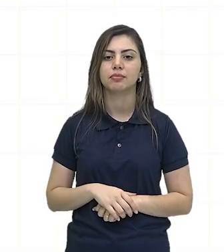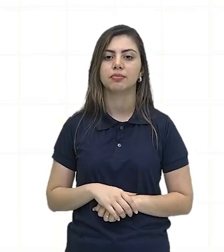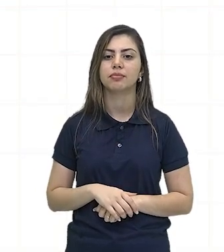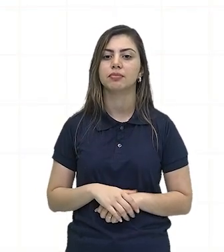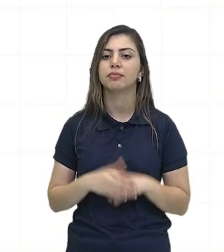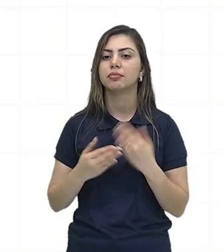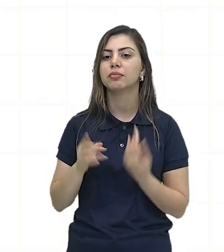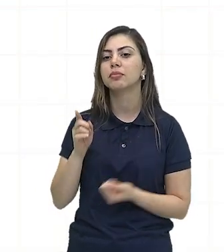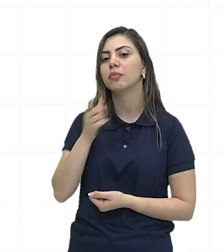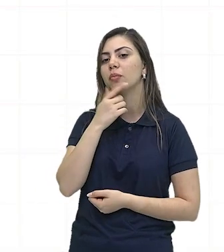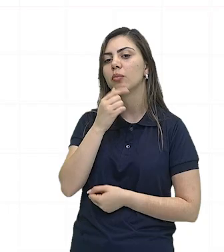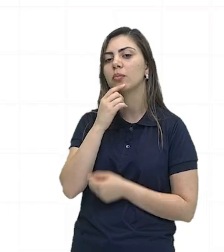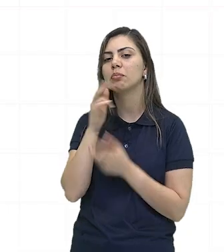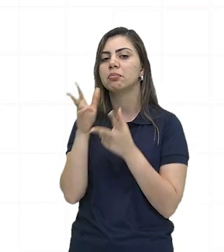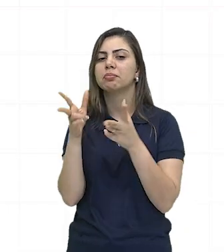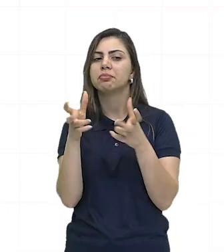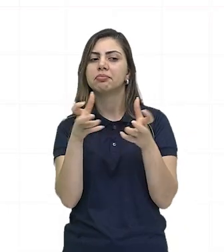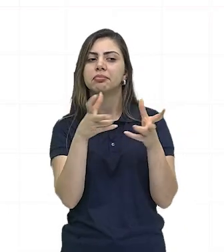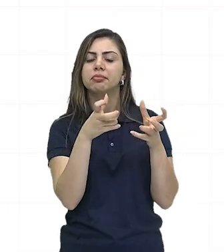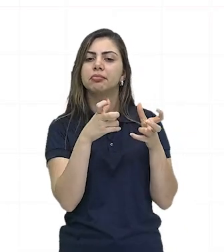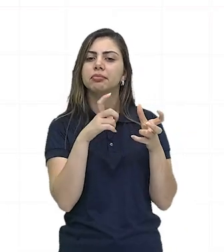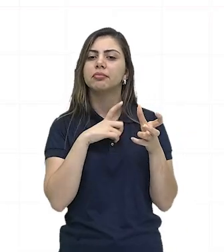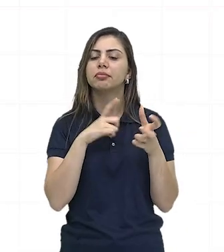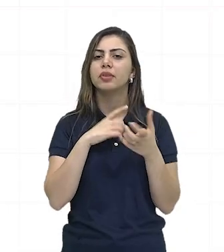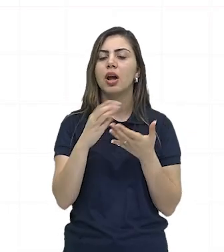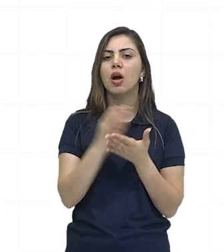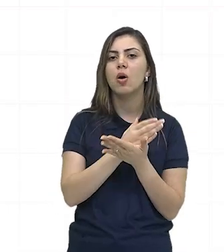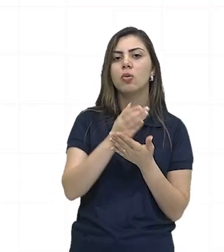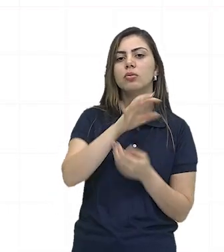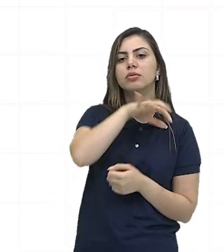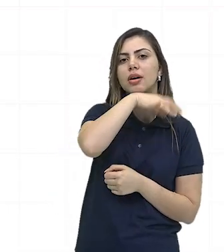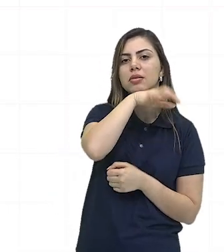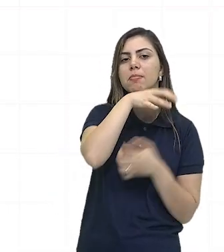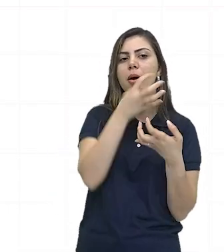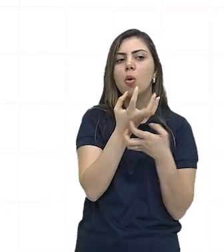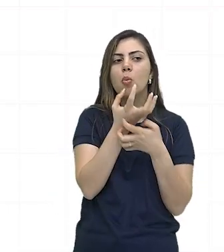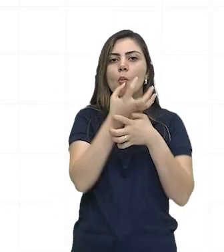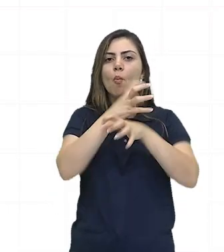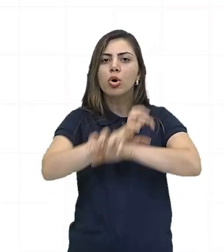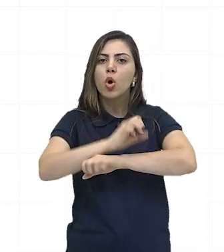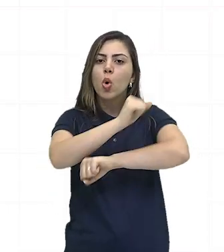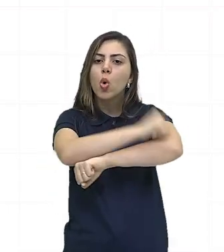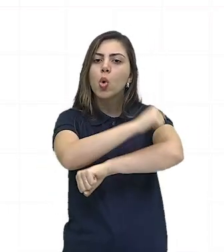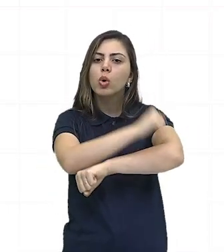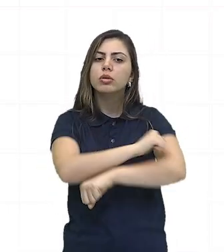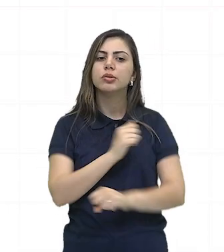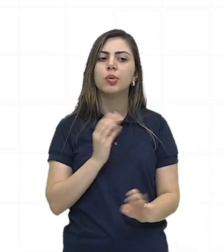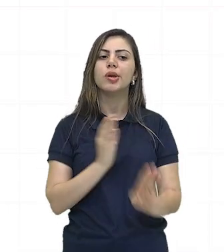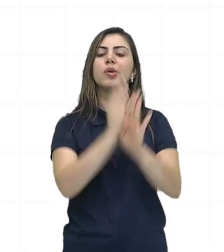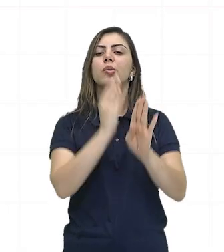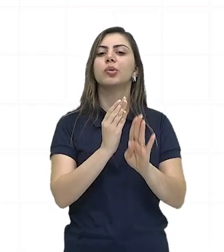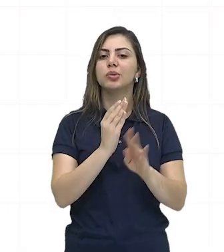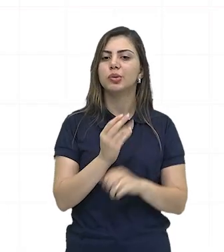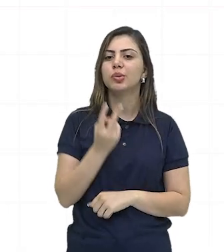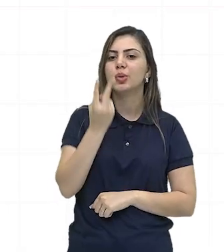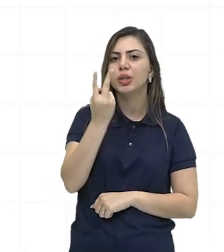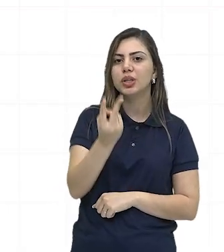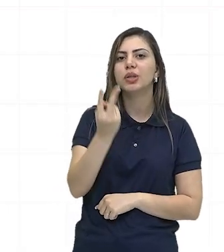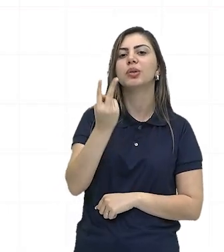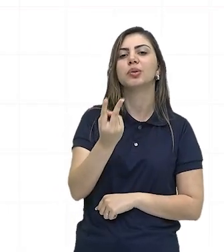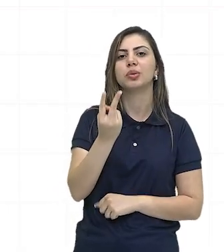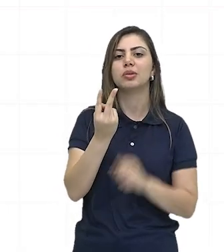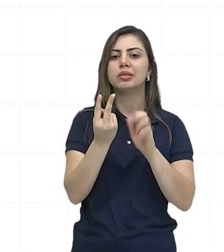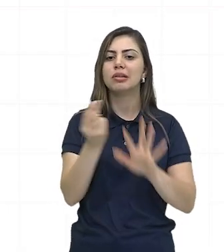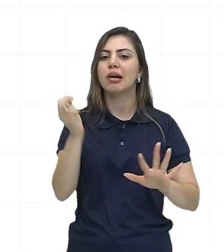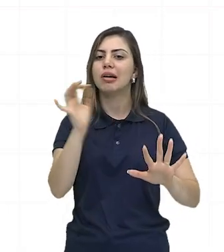restos de fósseis de animais, de vegetais, que foram encontrados nesses dois continentes.